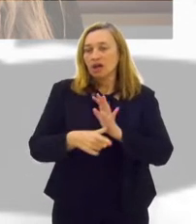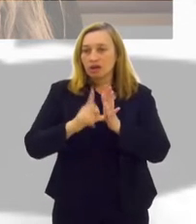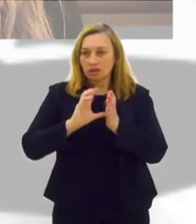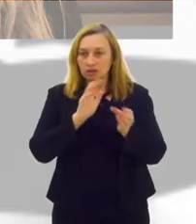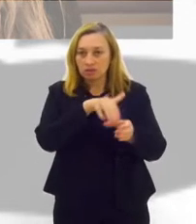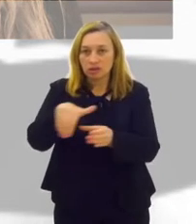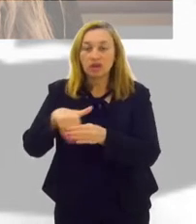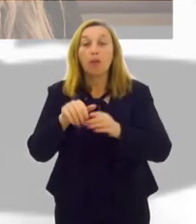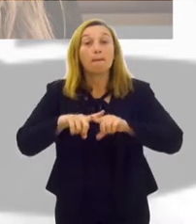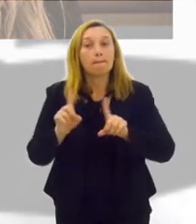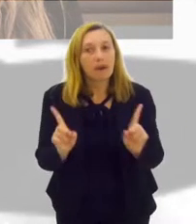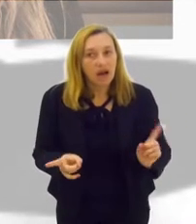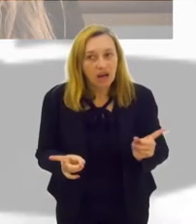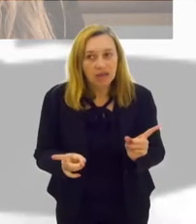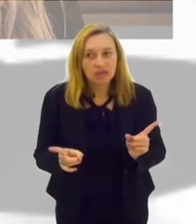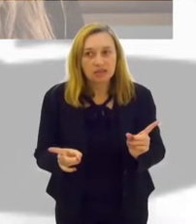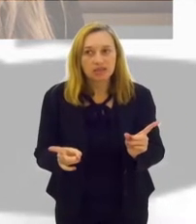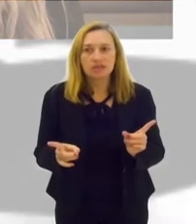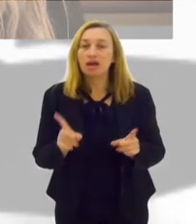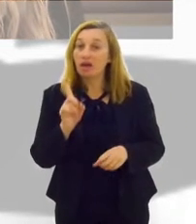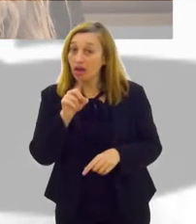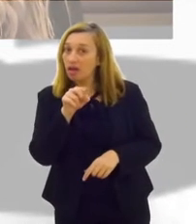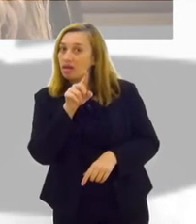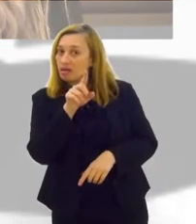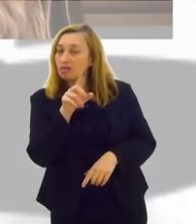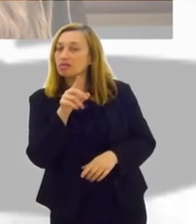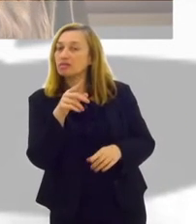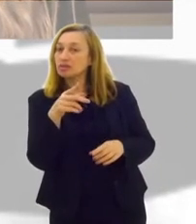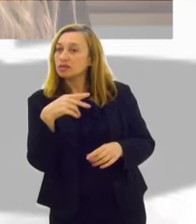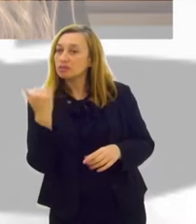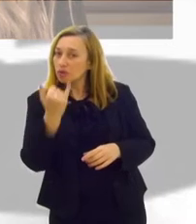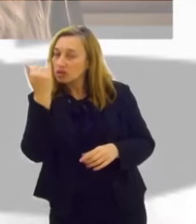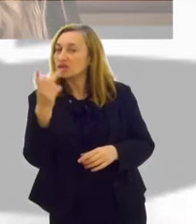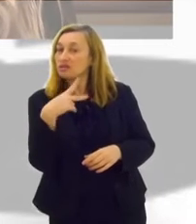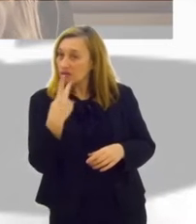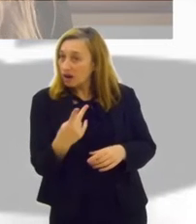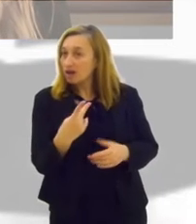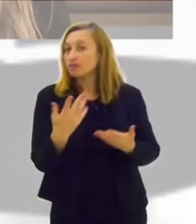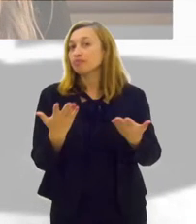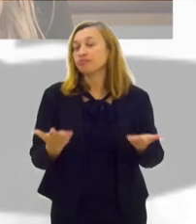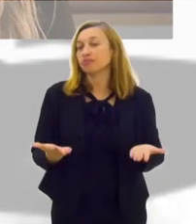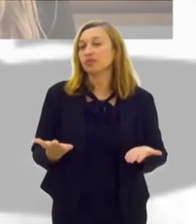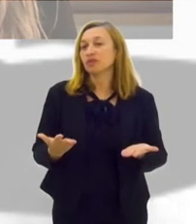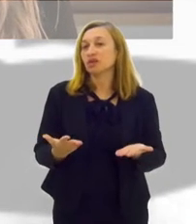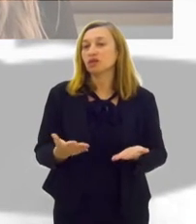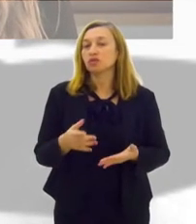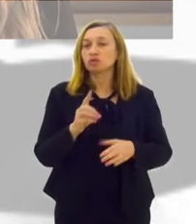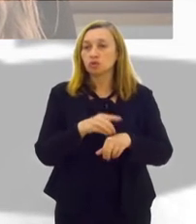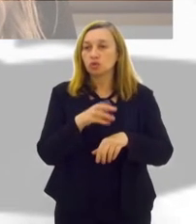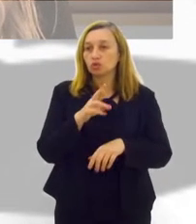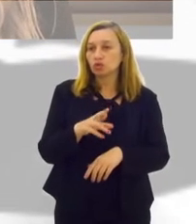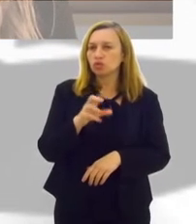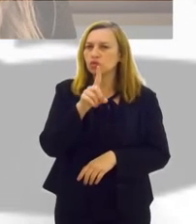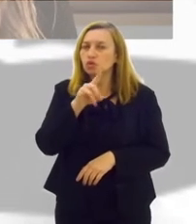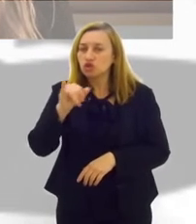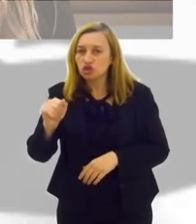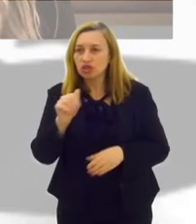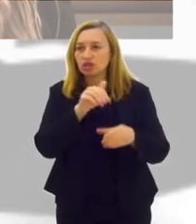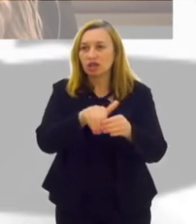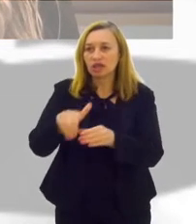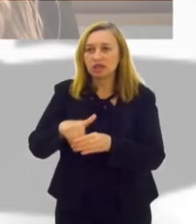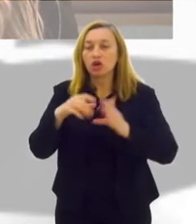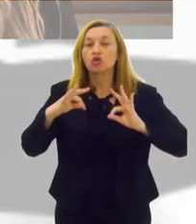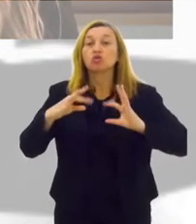eleição. Mas, no que diz Isso é um respeito. ponto muito importante a ser destacado, ou seja, doutor, no dia